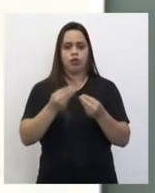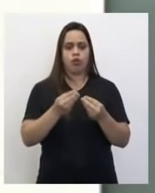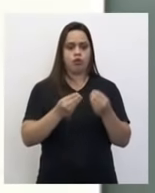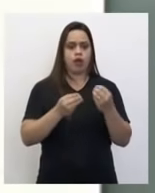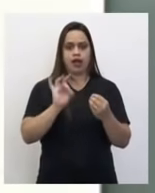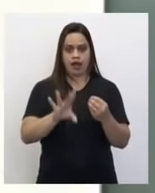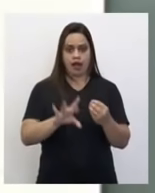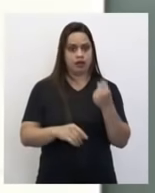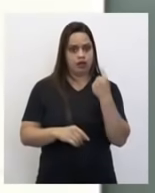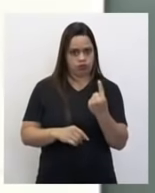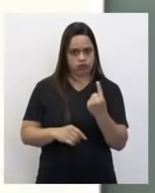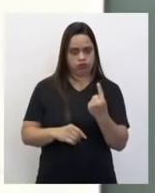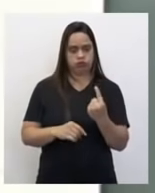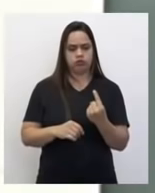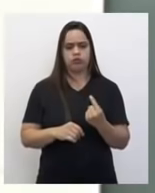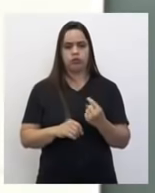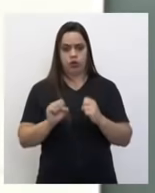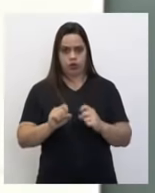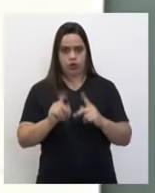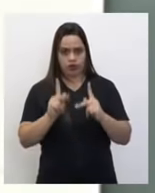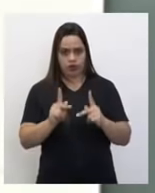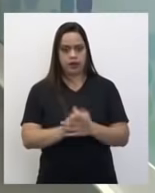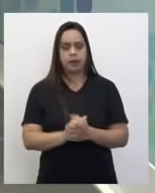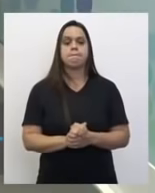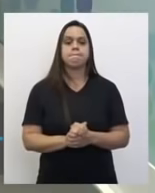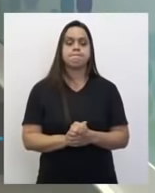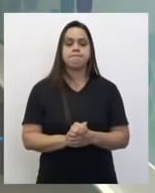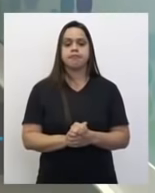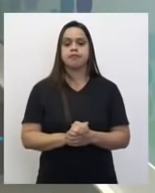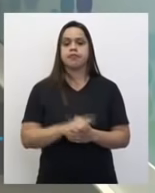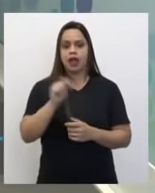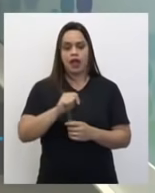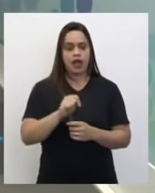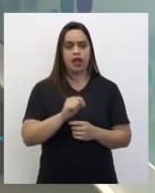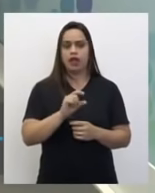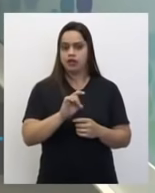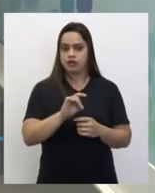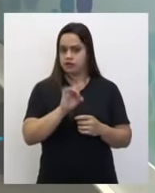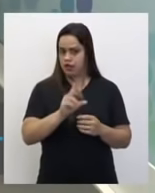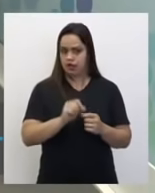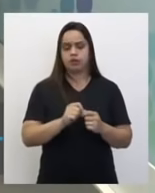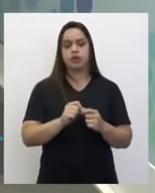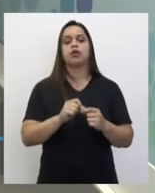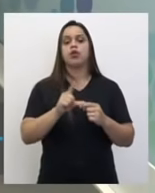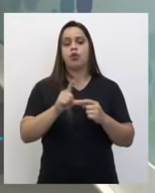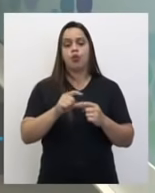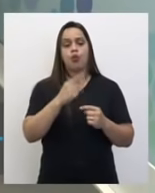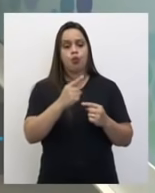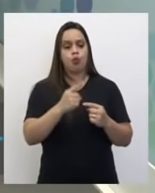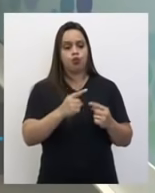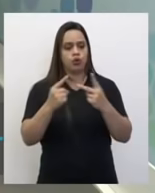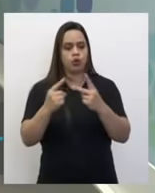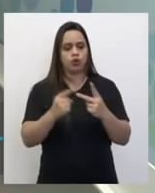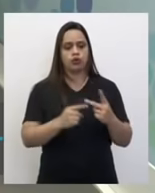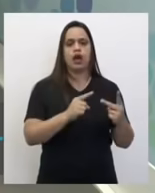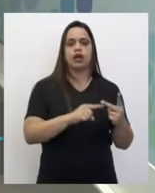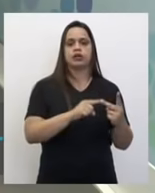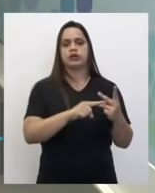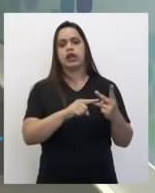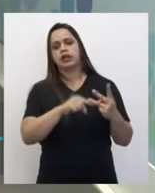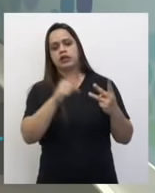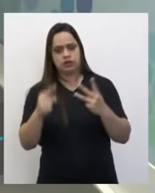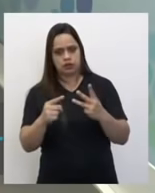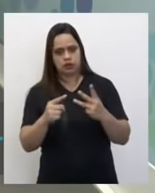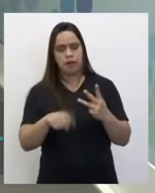Correto? Quando a gente vai no sistema decimal, é aumentar de um em um. Então é do um pro dois aumentou um. De um pro